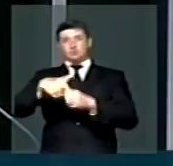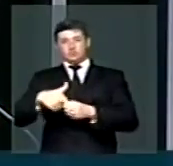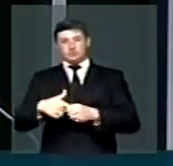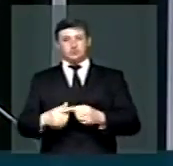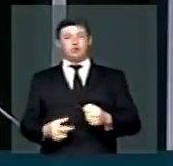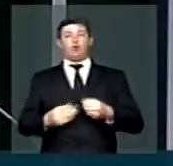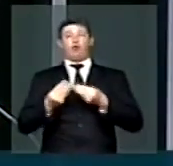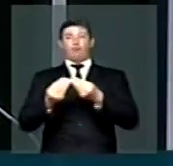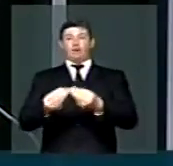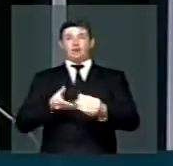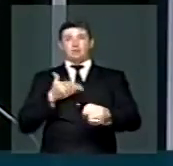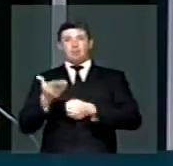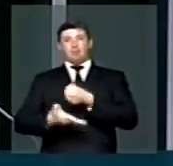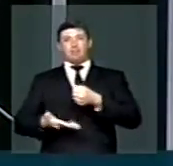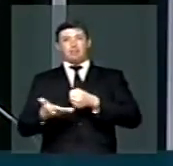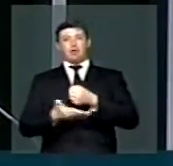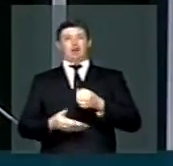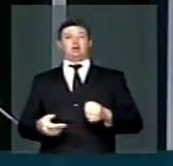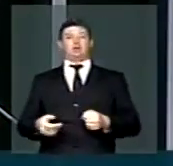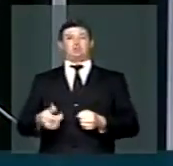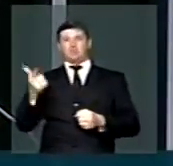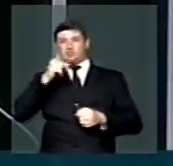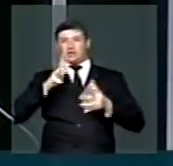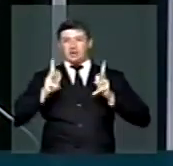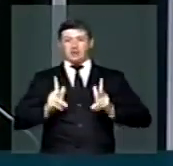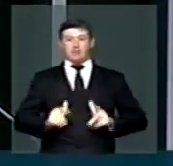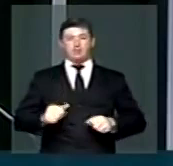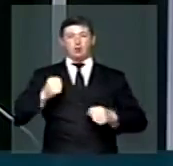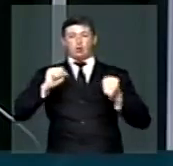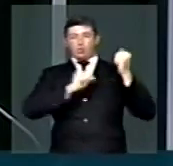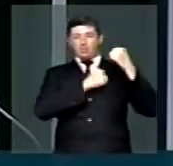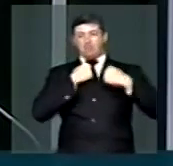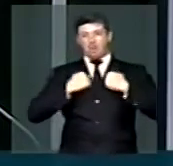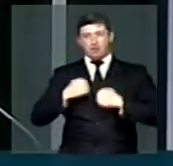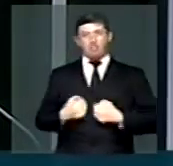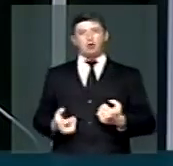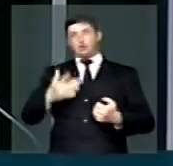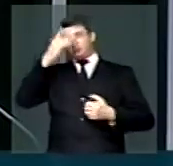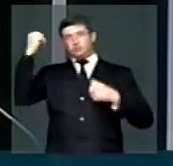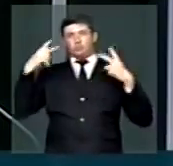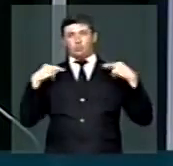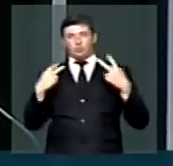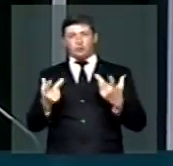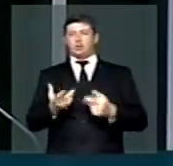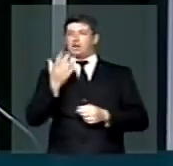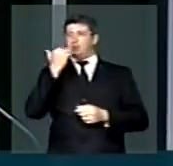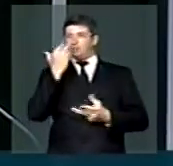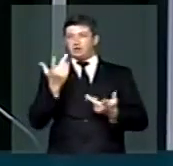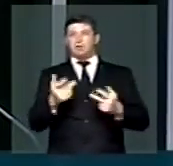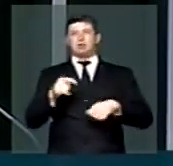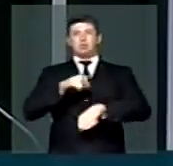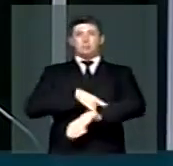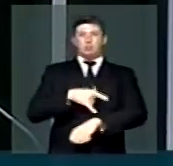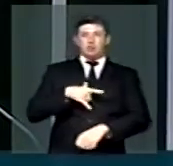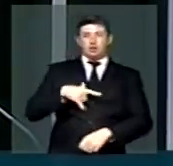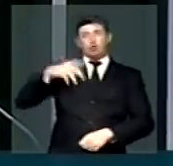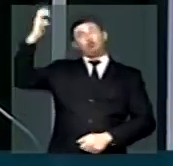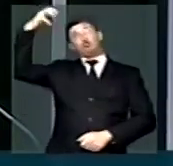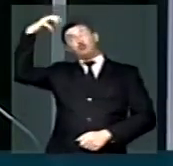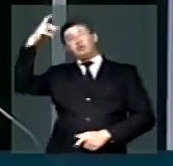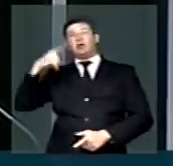oferecendo estrutura básica para a higiene do motorista, alimentação, como banheiros um